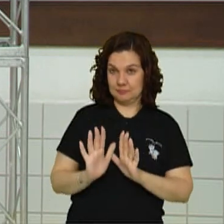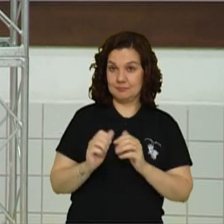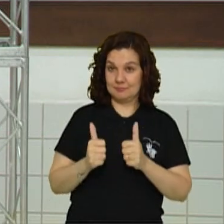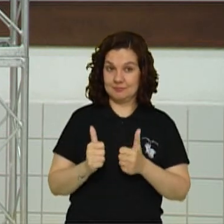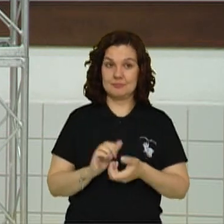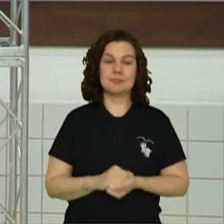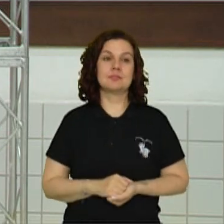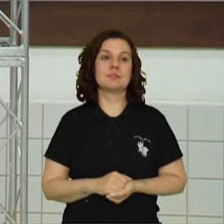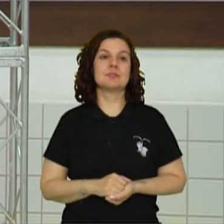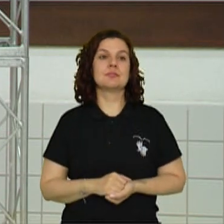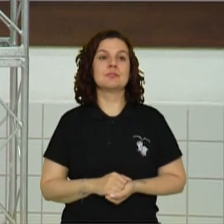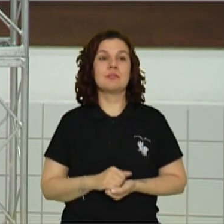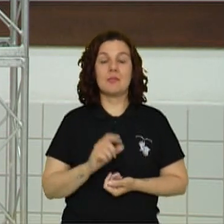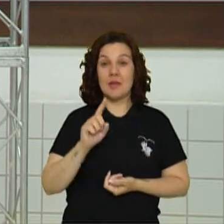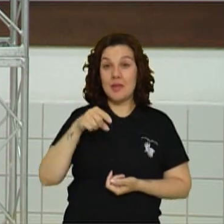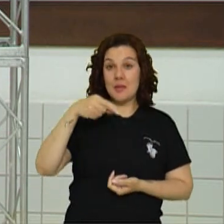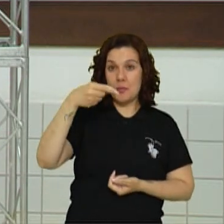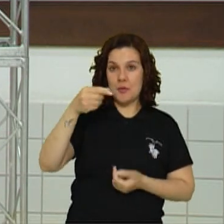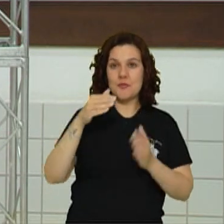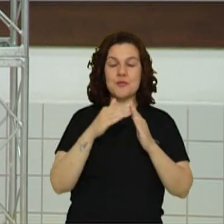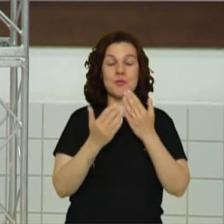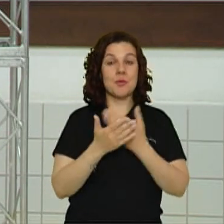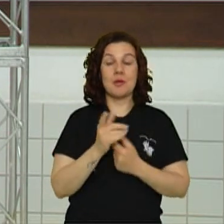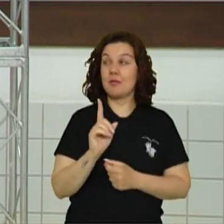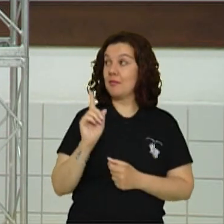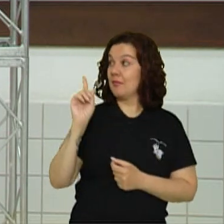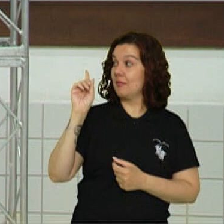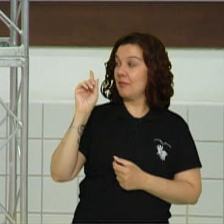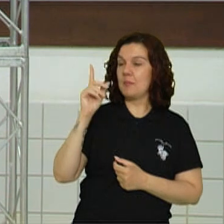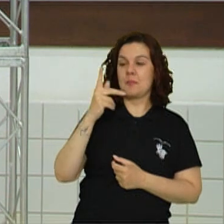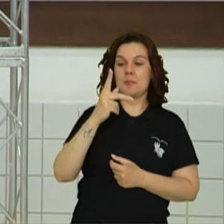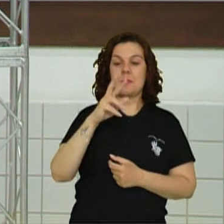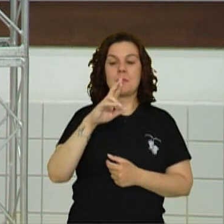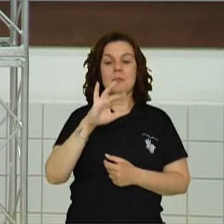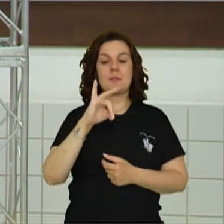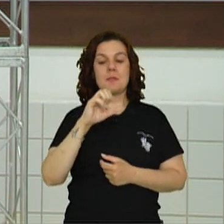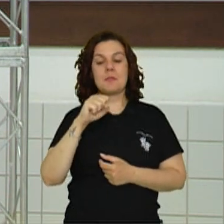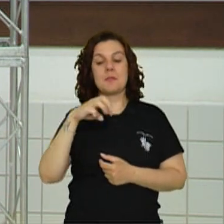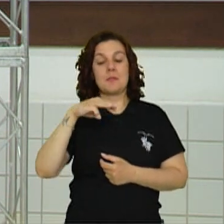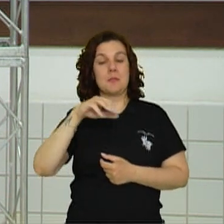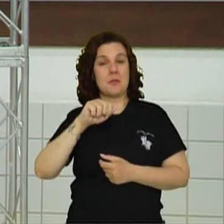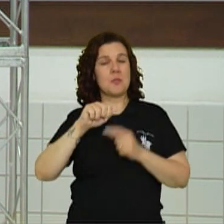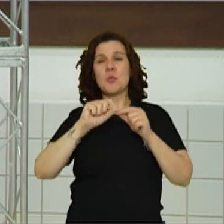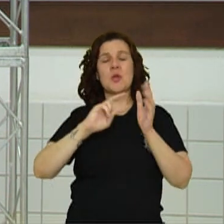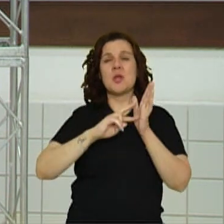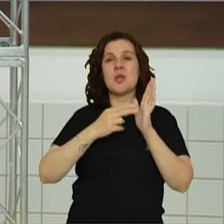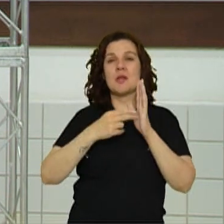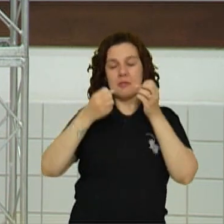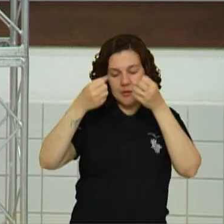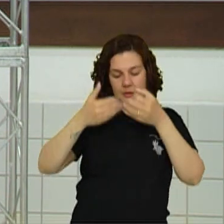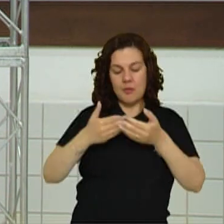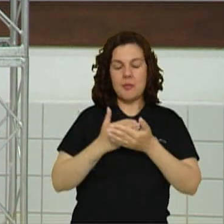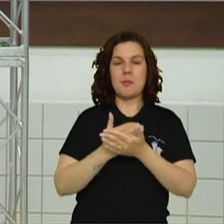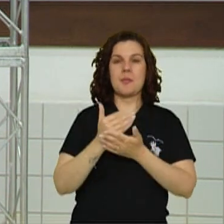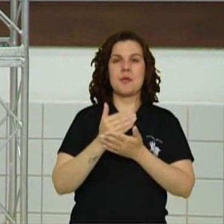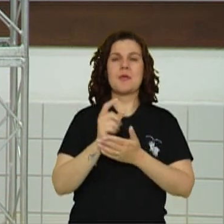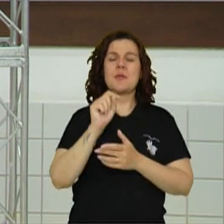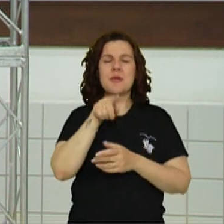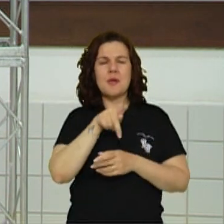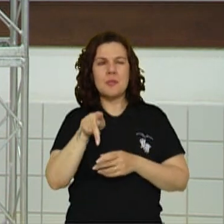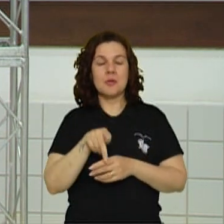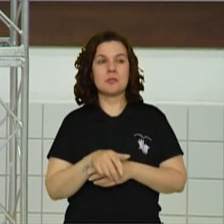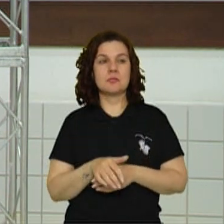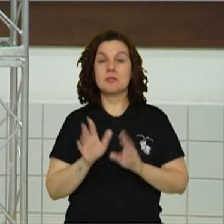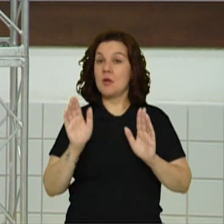bom? E na próxima aula vocês vão estudar aí o prisma. Então vamos começar a falar do prisma. O que é prisma, professor?